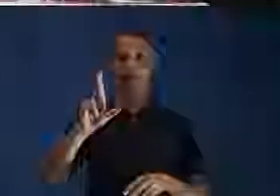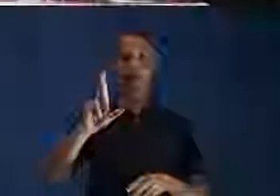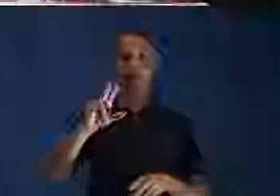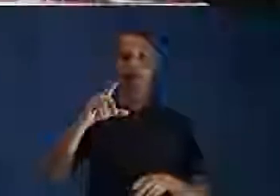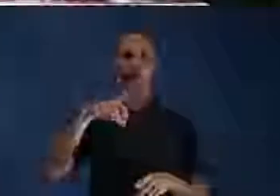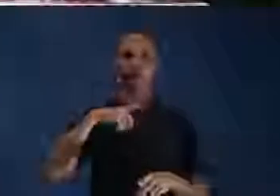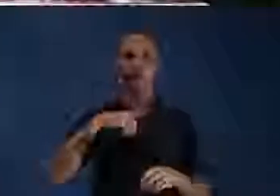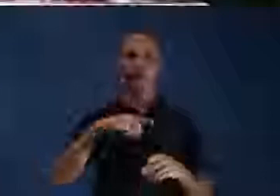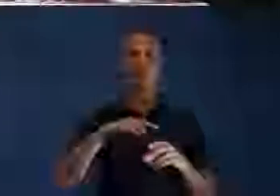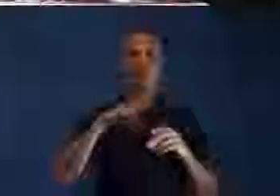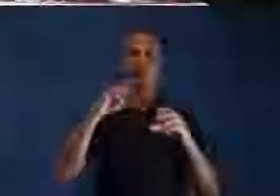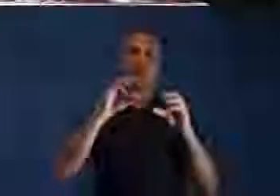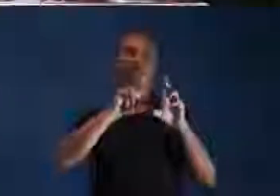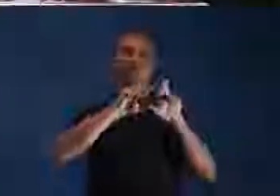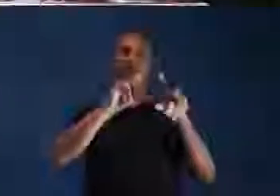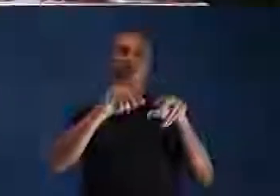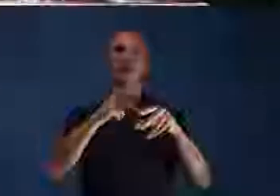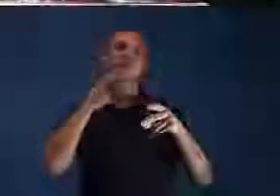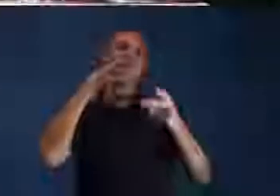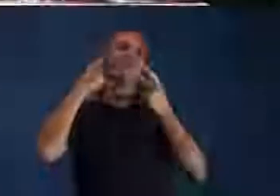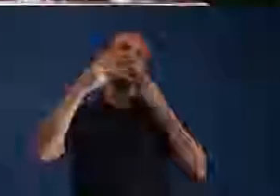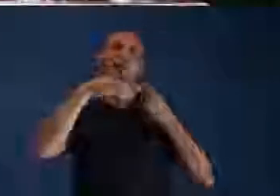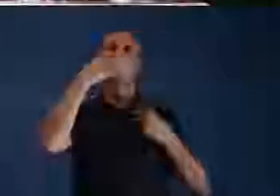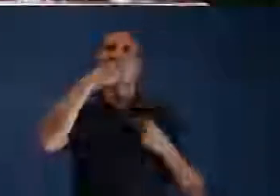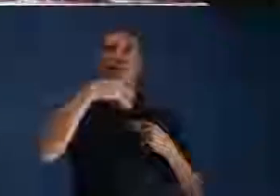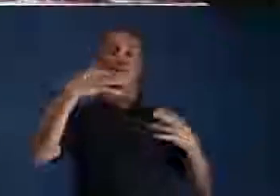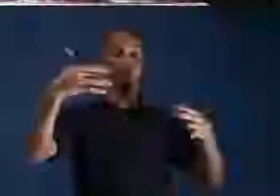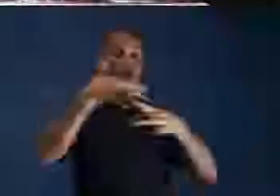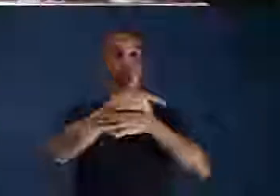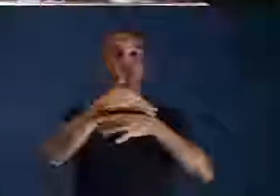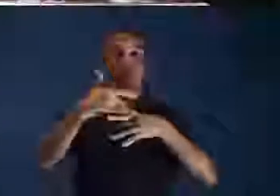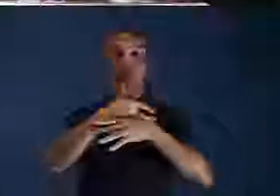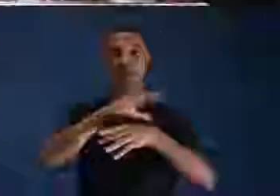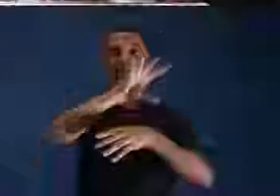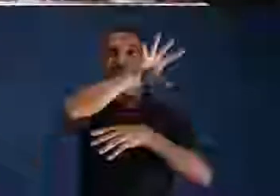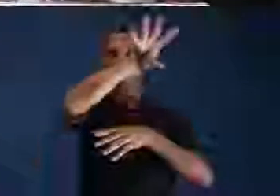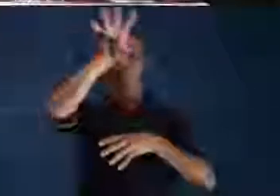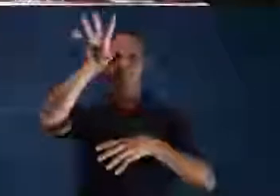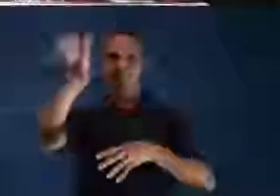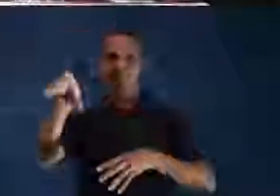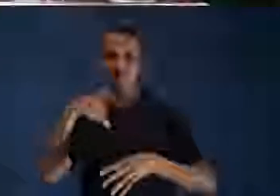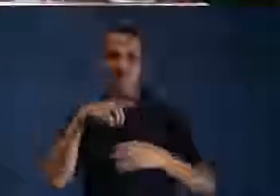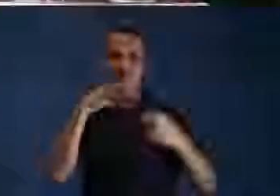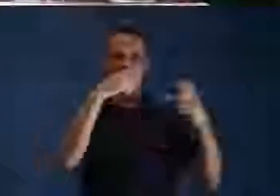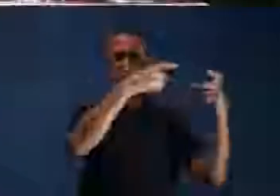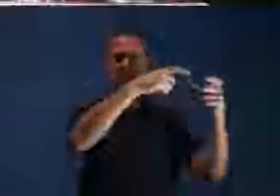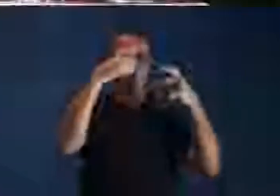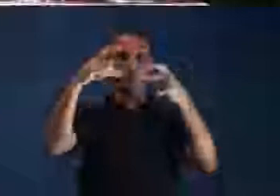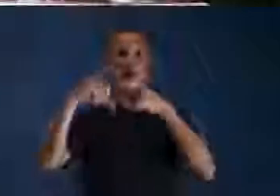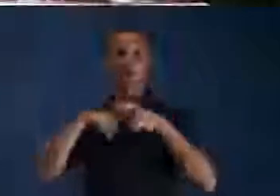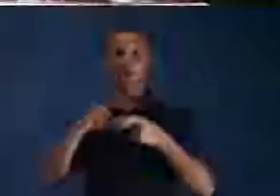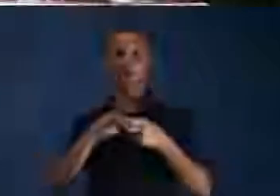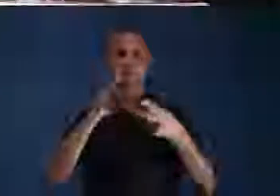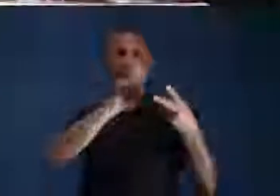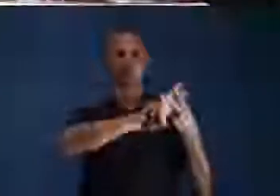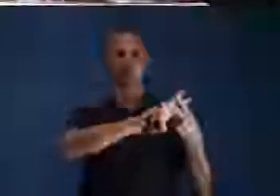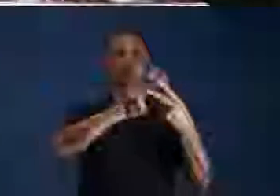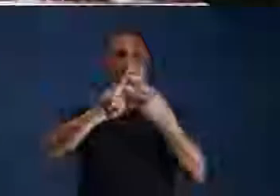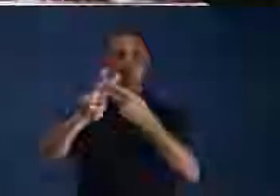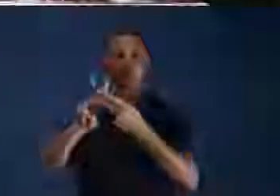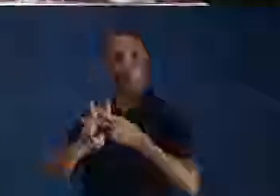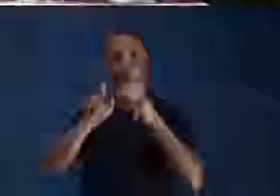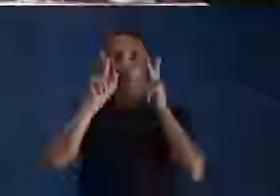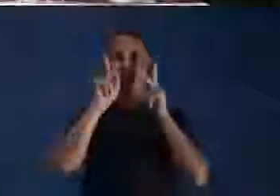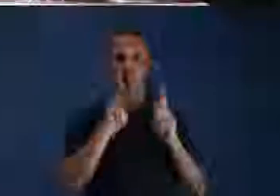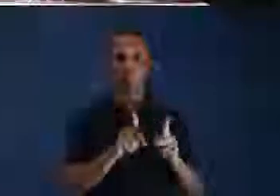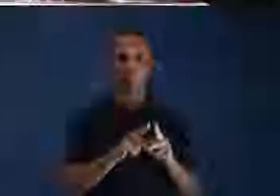Brooklyn Noir, compõe-se de contos em que a cidade, em suas diferentes áreas e bairros, aprisiona seus habitantes e